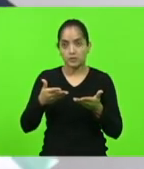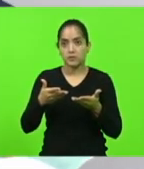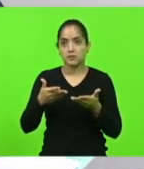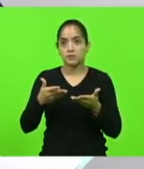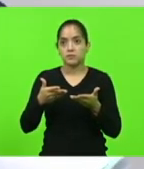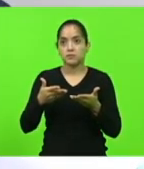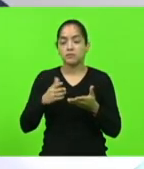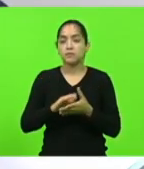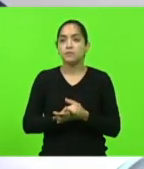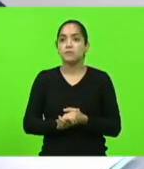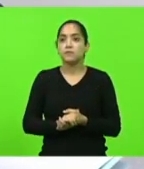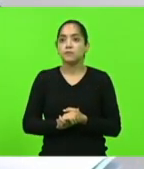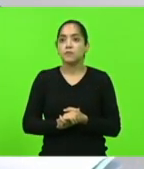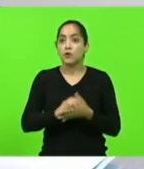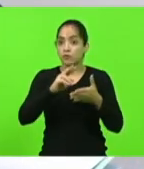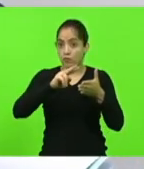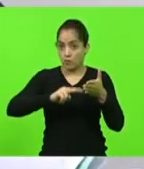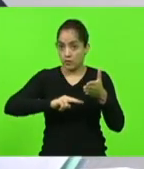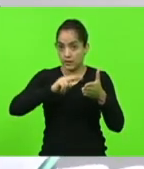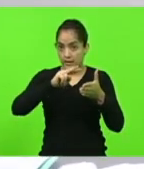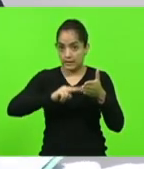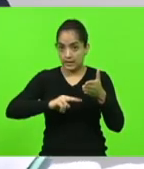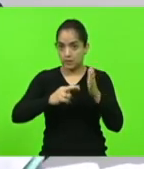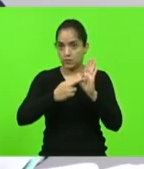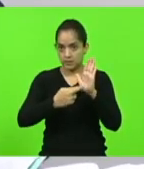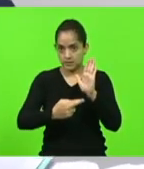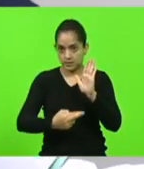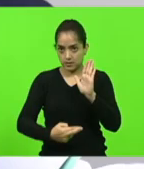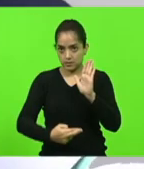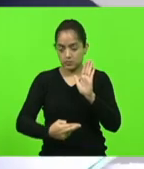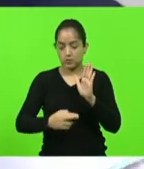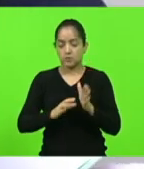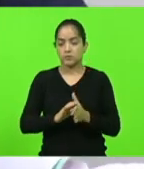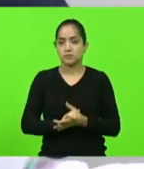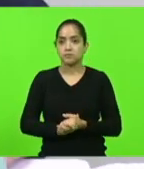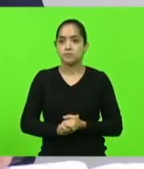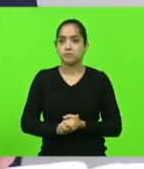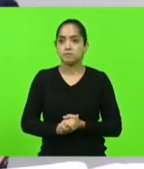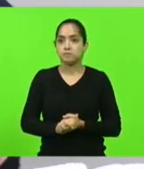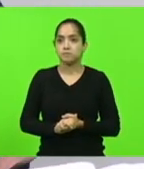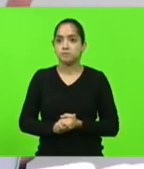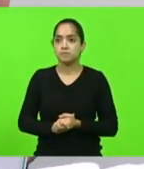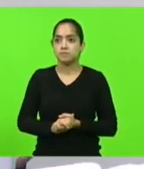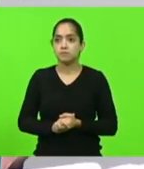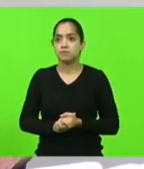o vou ler Portanto o relatório no instante